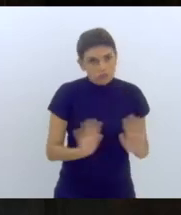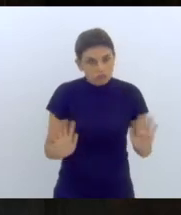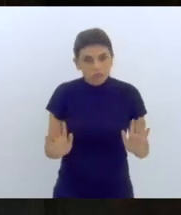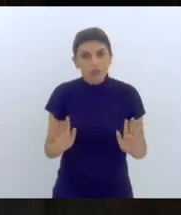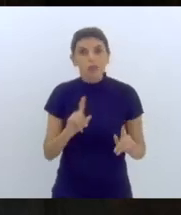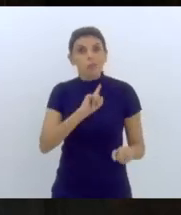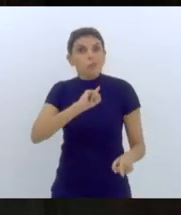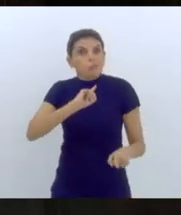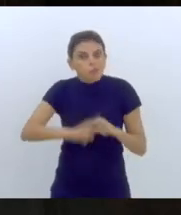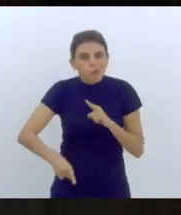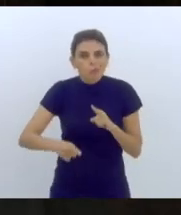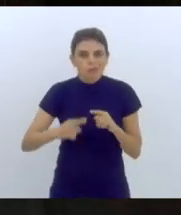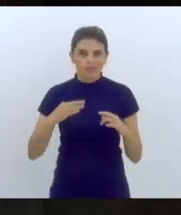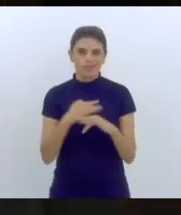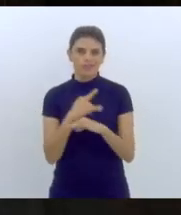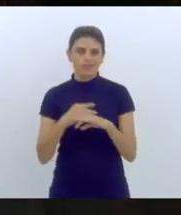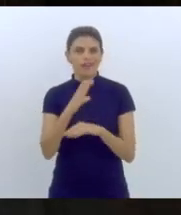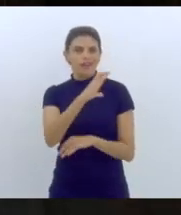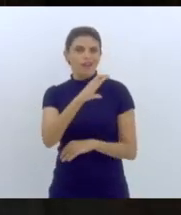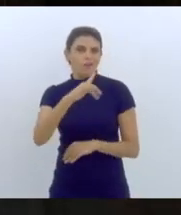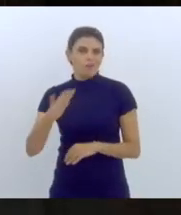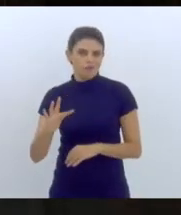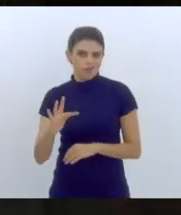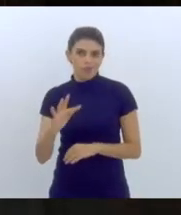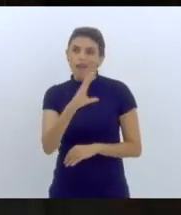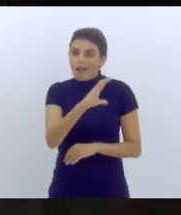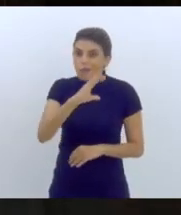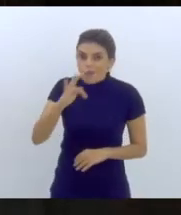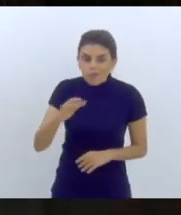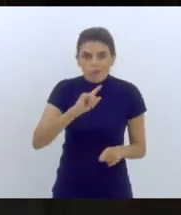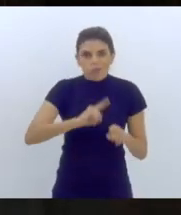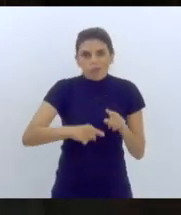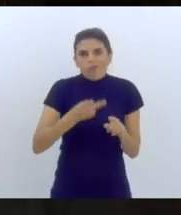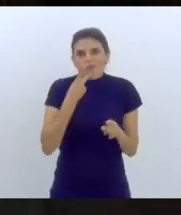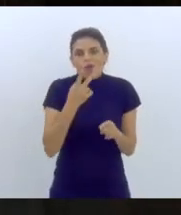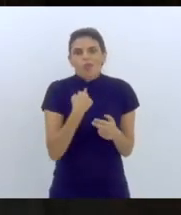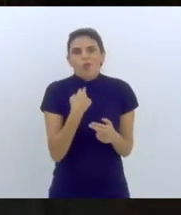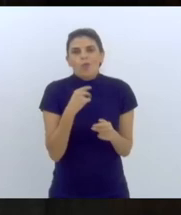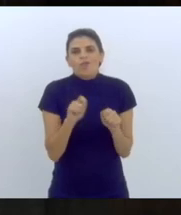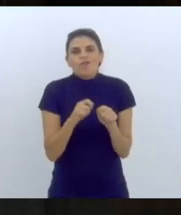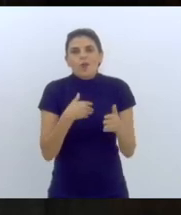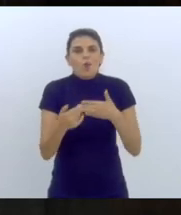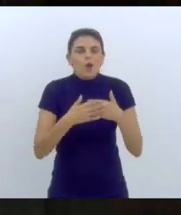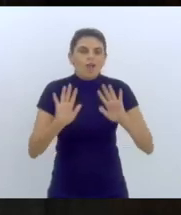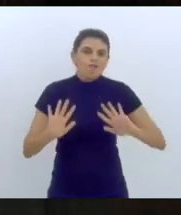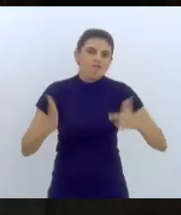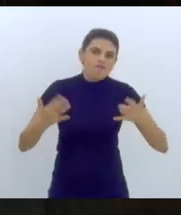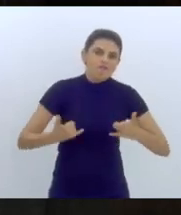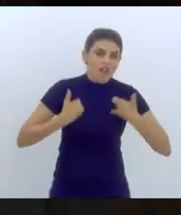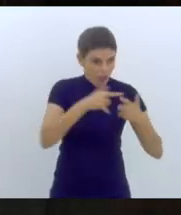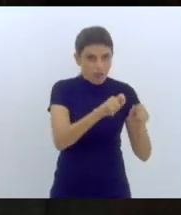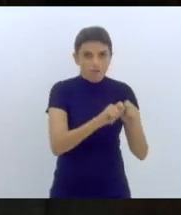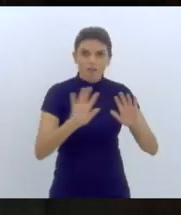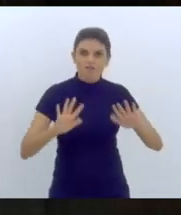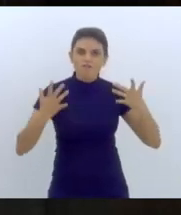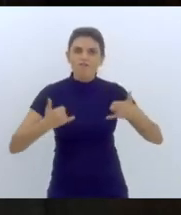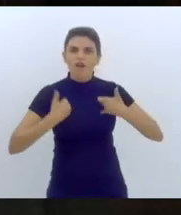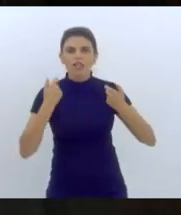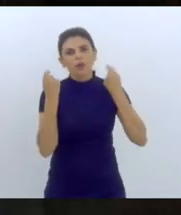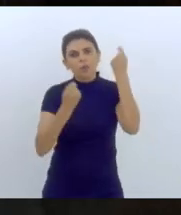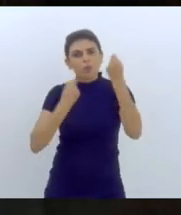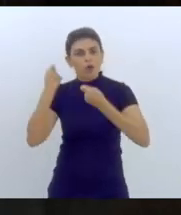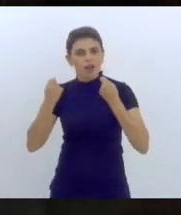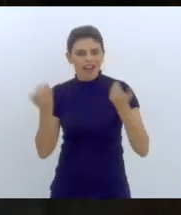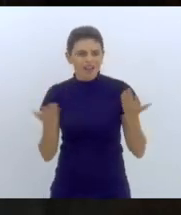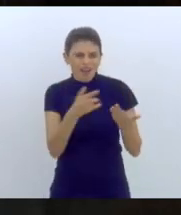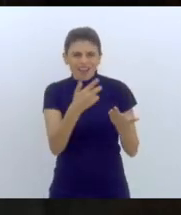estava proibido na cidade, um evento tão realizado de forma ilegal. Foi o que eu falei aqui e eu sustento. E agora eu lamento esse